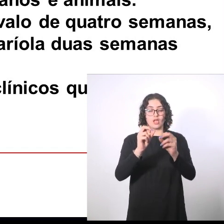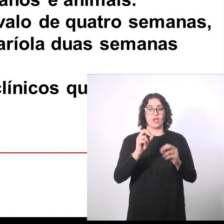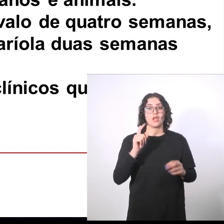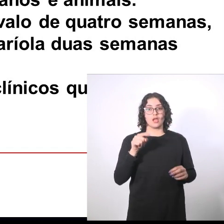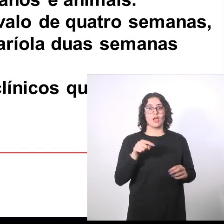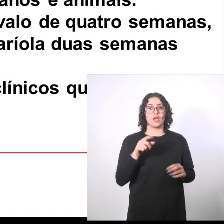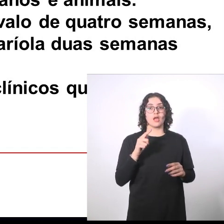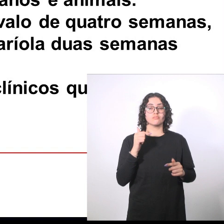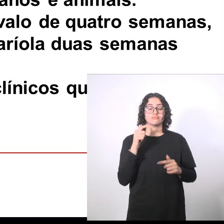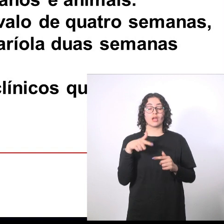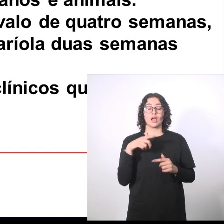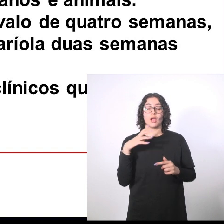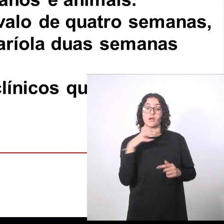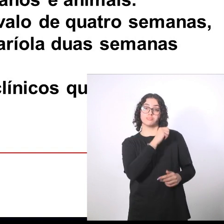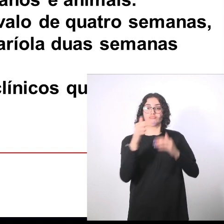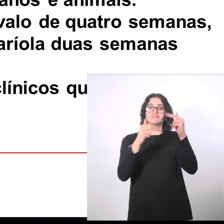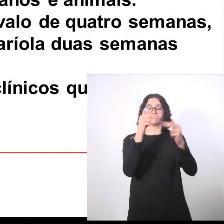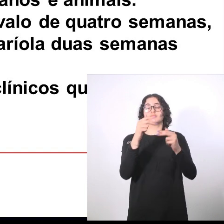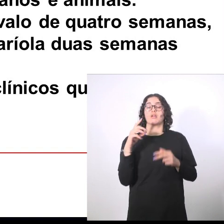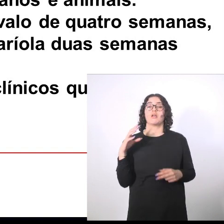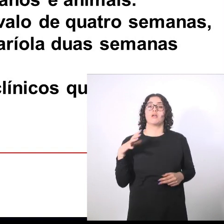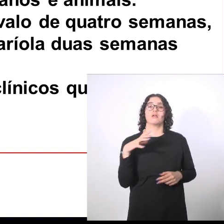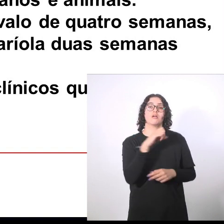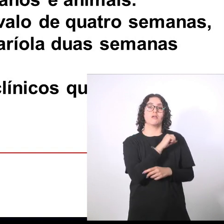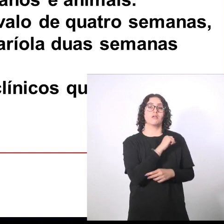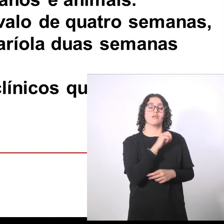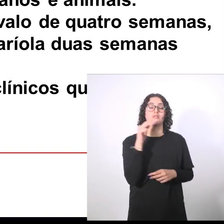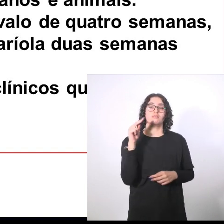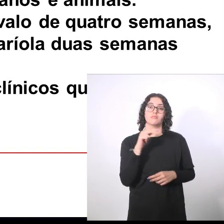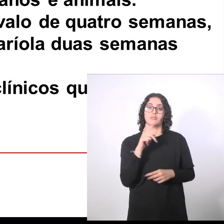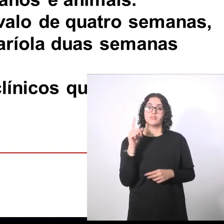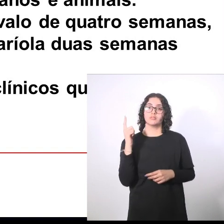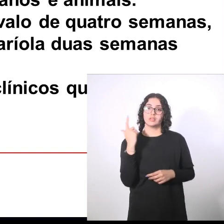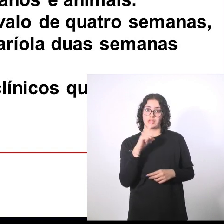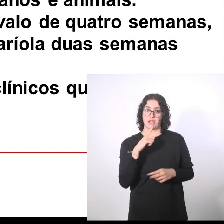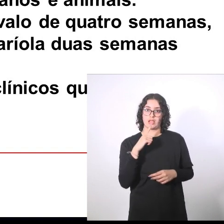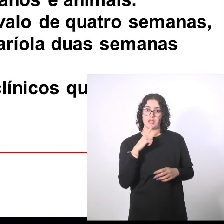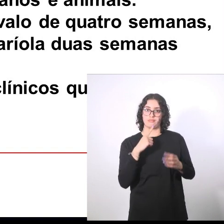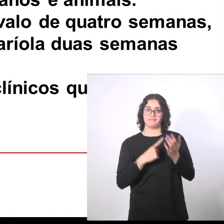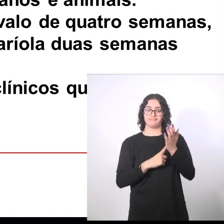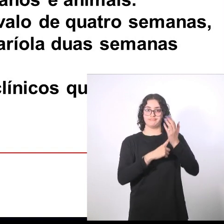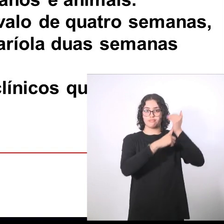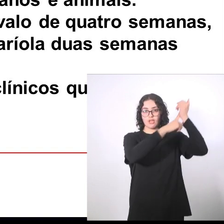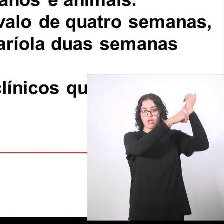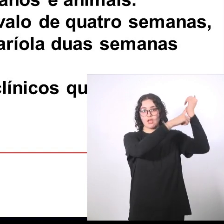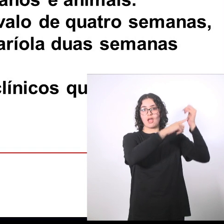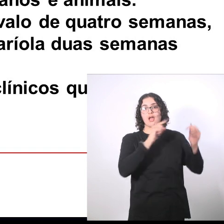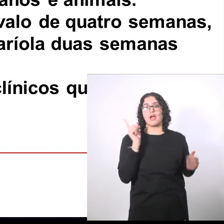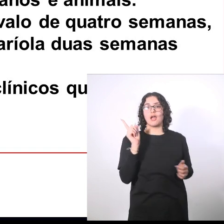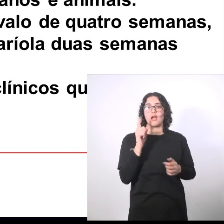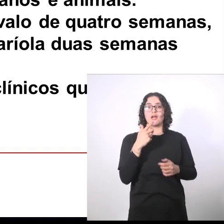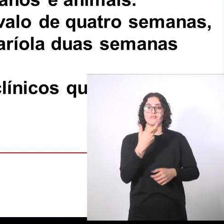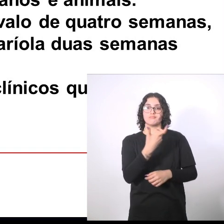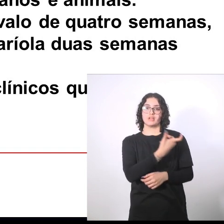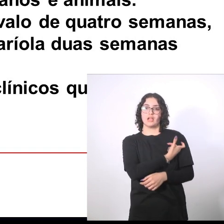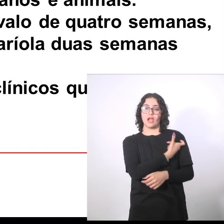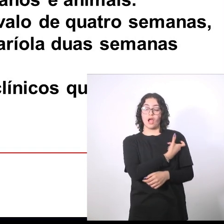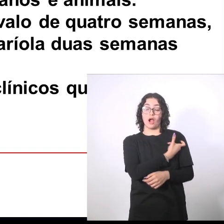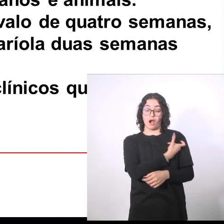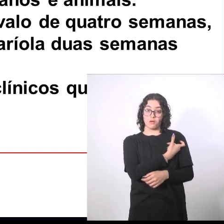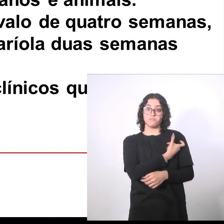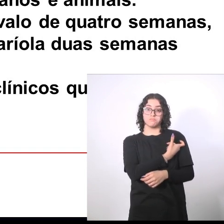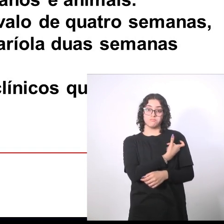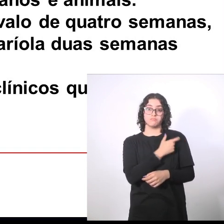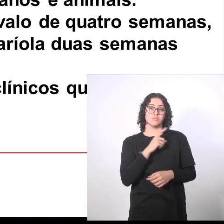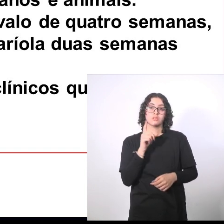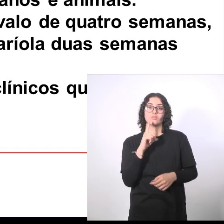replicação deficiente. Então, eles conseguiram estabelecer uma tecnologia que faz com que a vacina, em princípio, né,